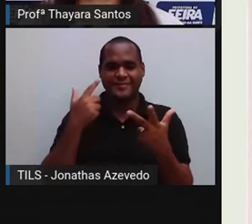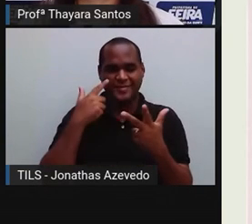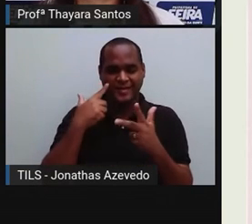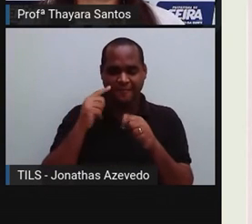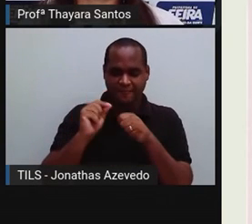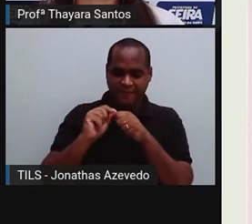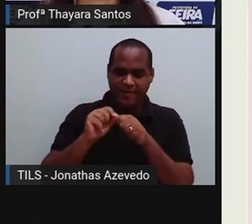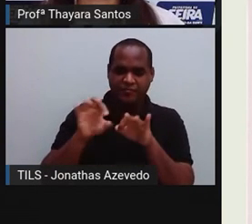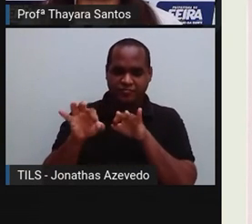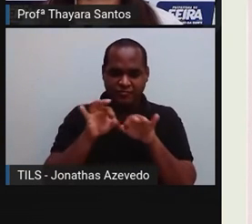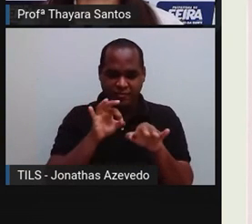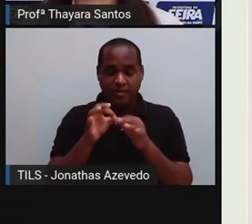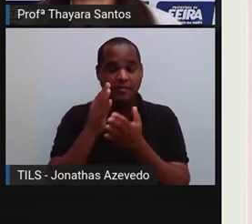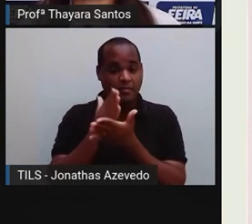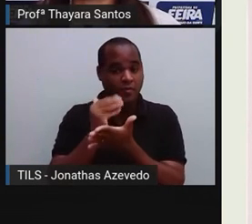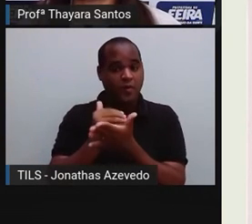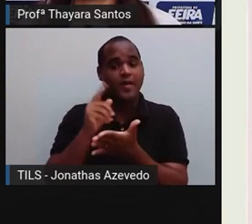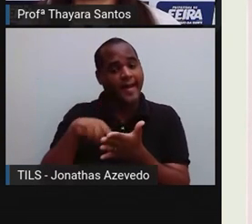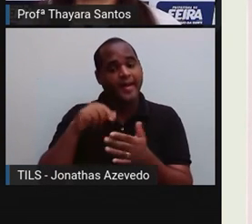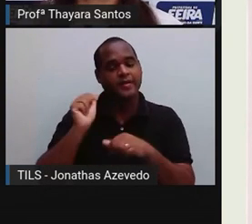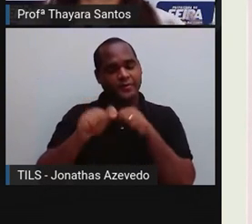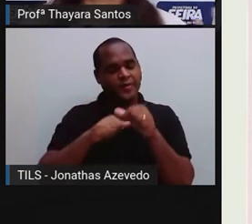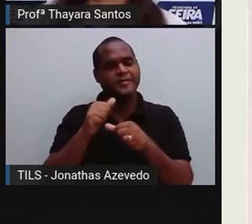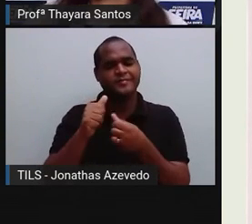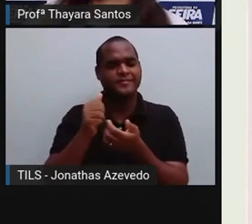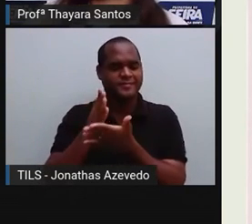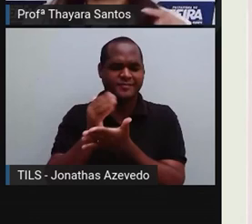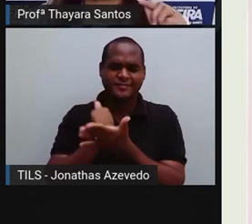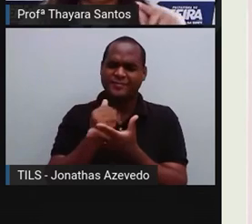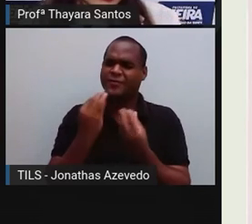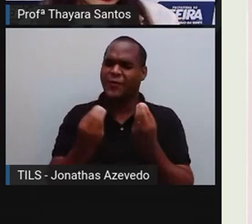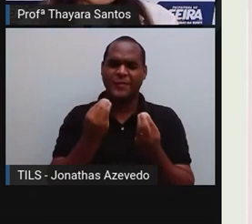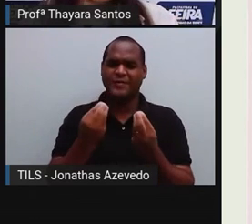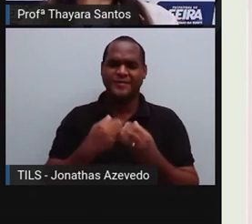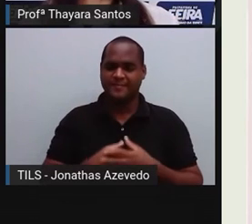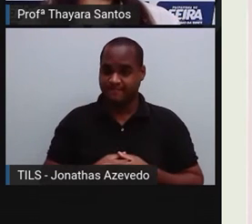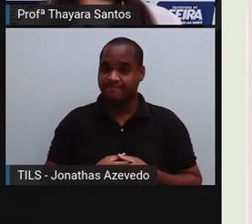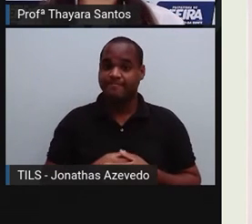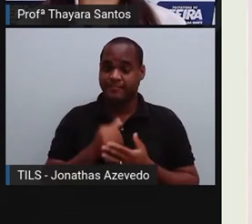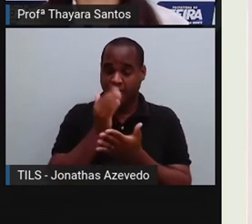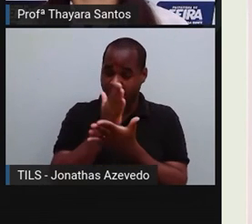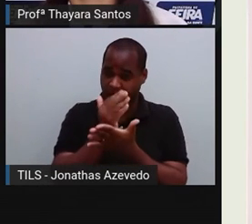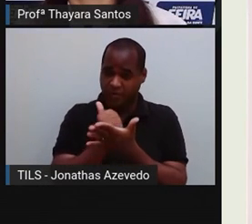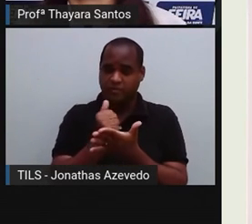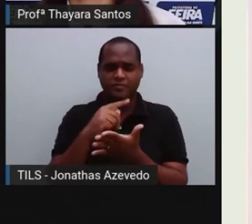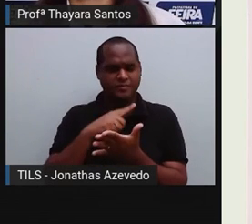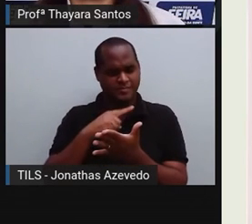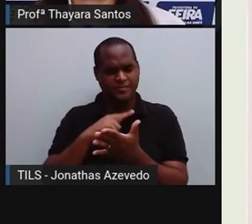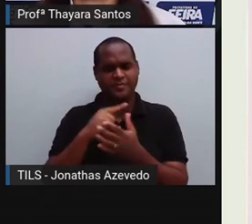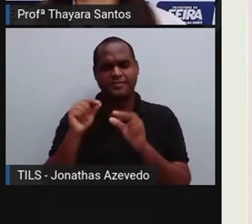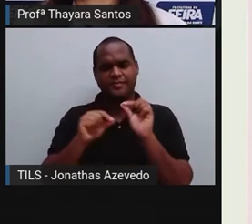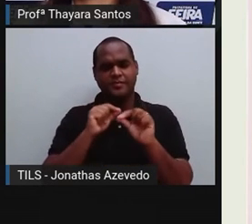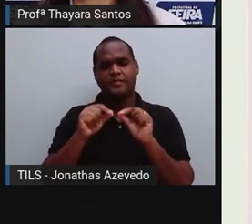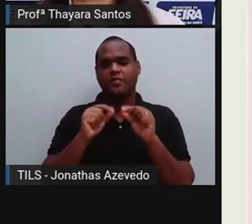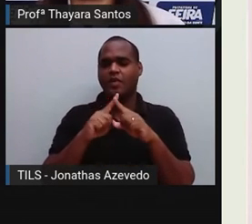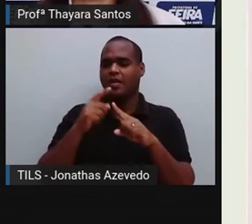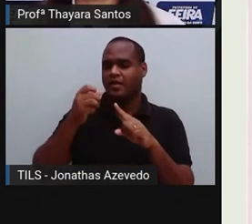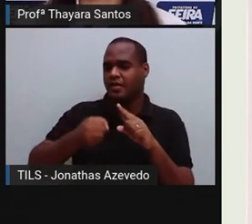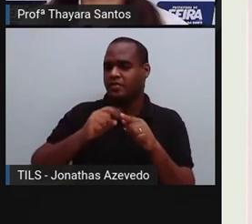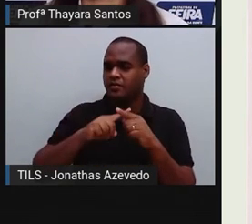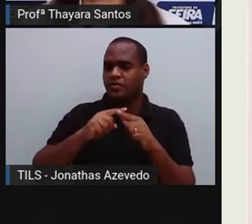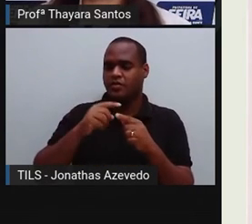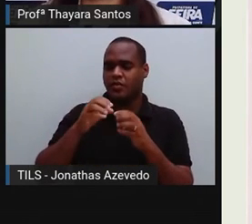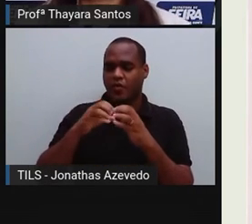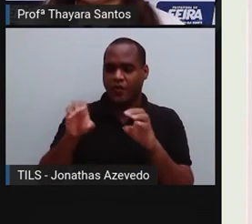elaboração do bolo já é uma transformação química. Como assim? Do bolo a gente pega, coloca lá, sei lá, leite, ovo,